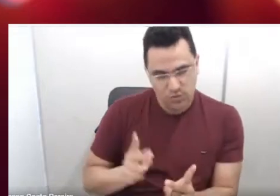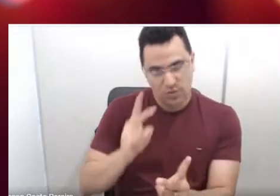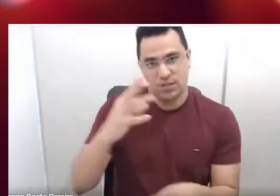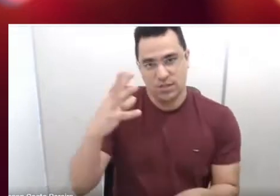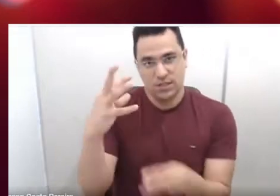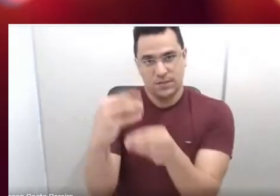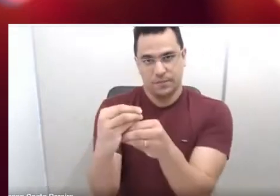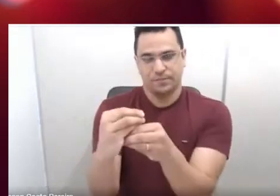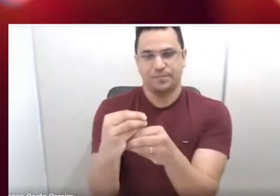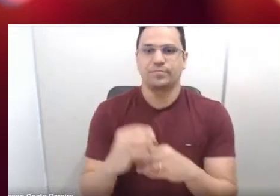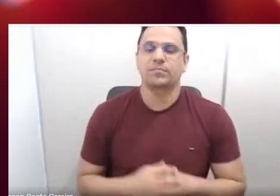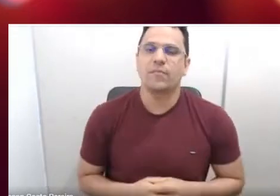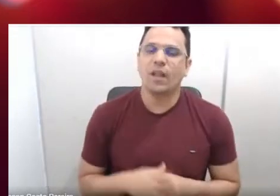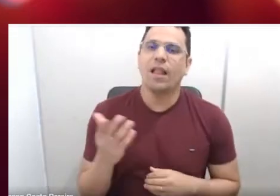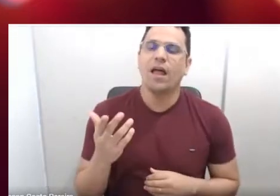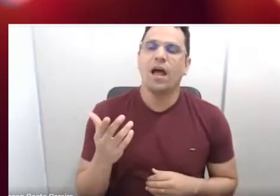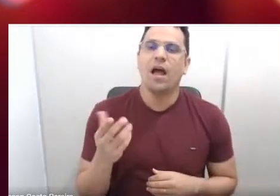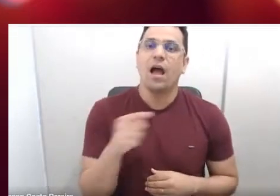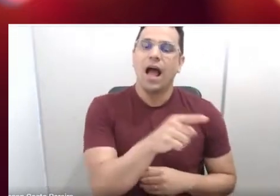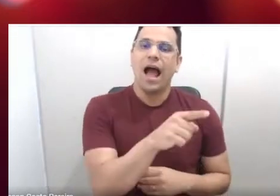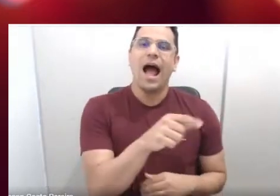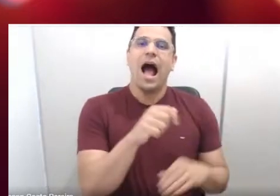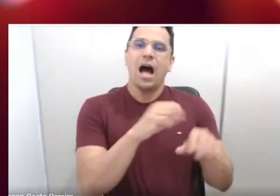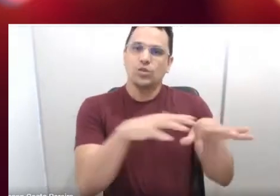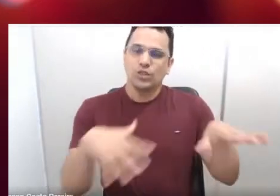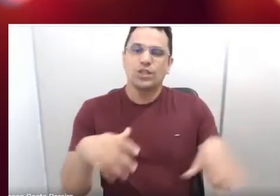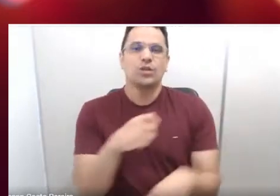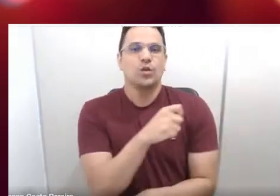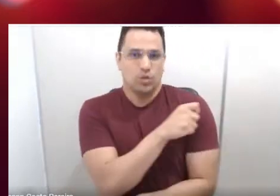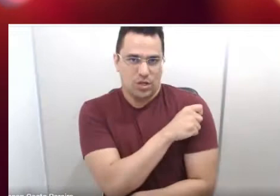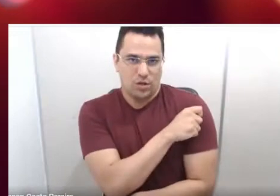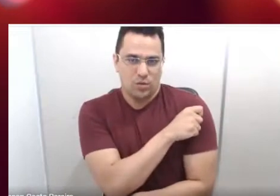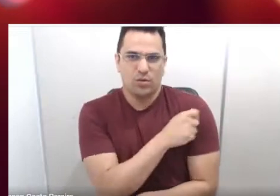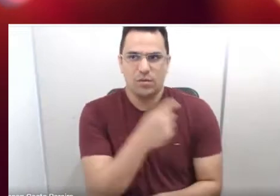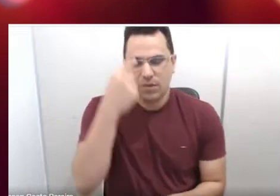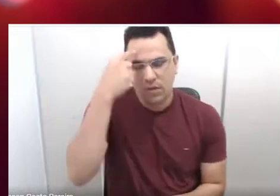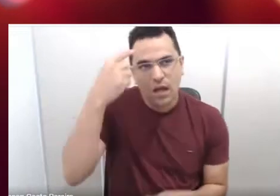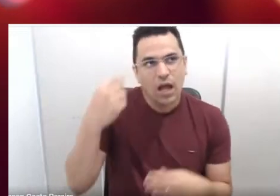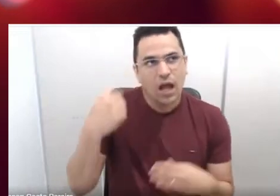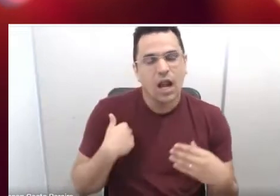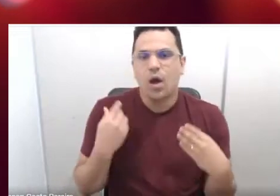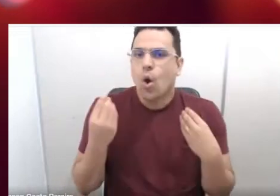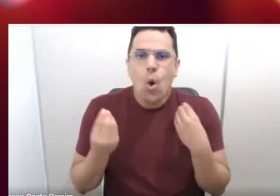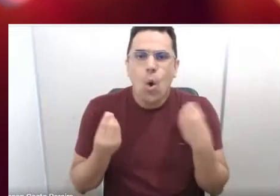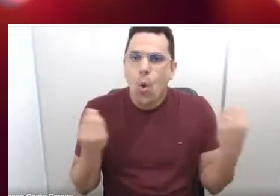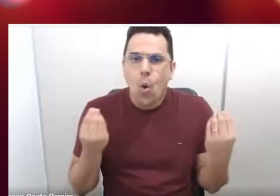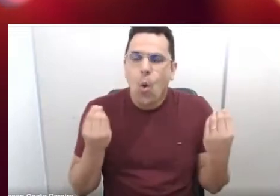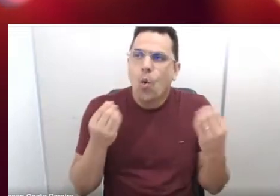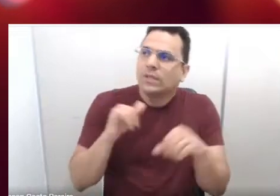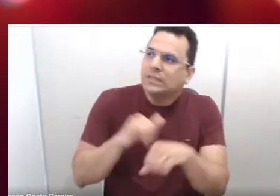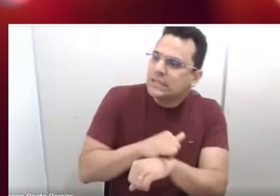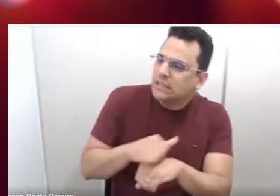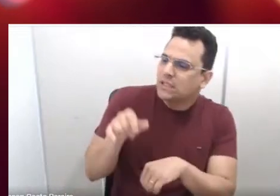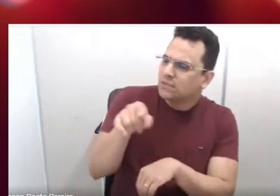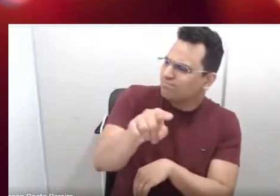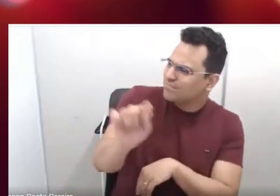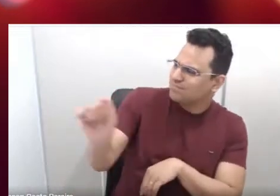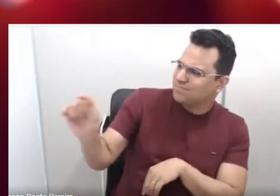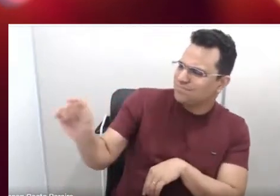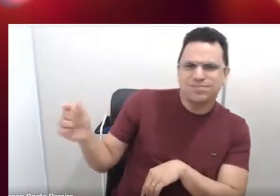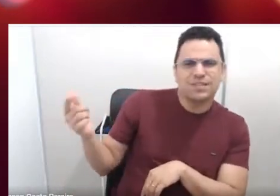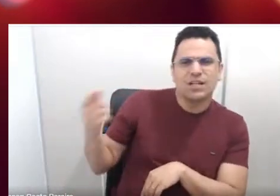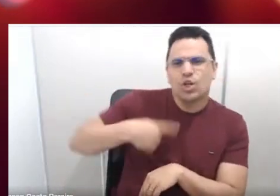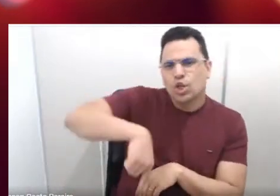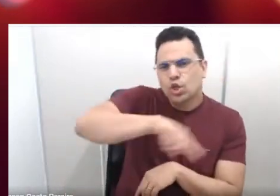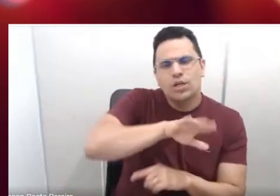porque a gente, naquele caos ali da suspensão das aulas, a gente pensou, cara, o que a gente pode fazer para ajudar